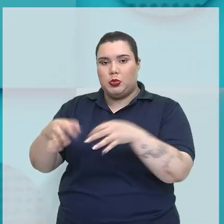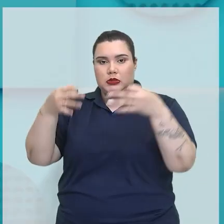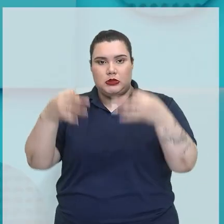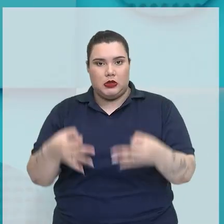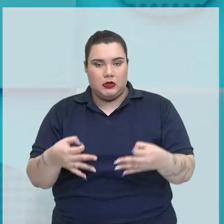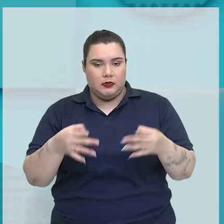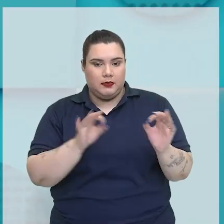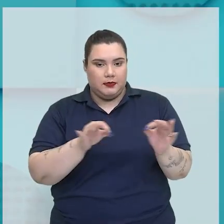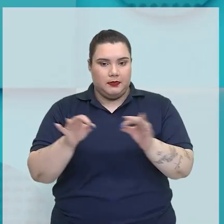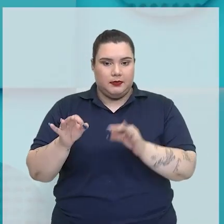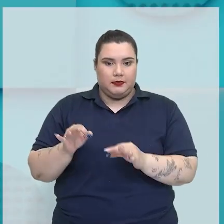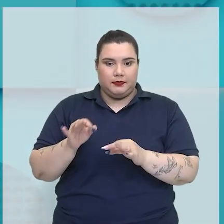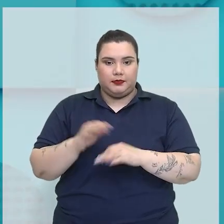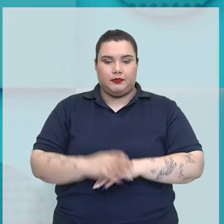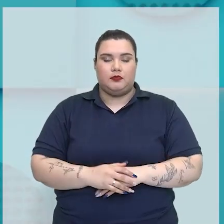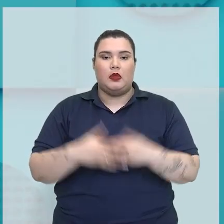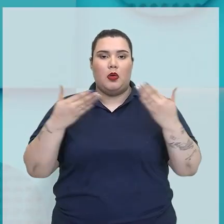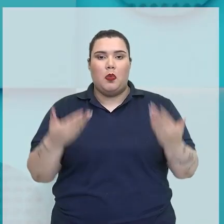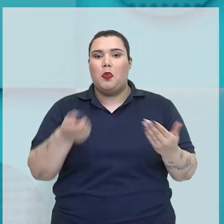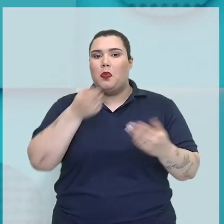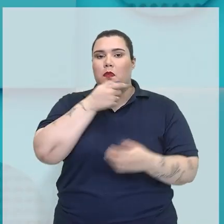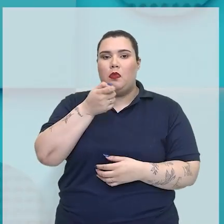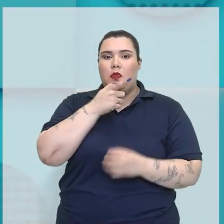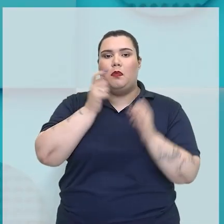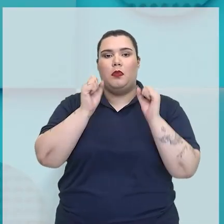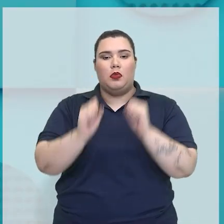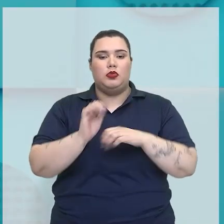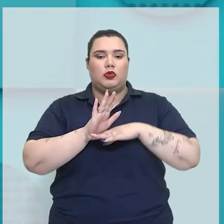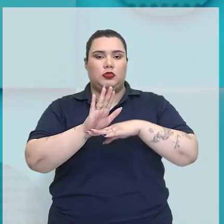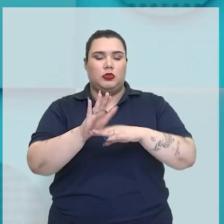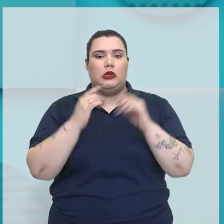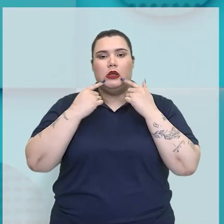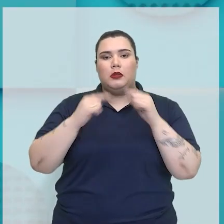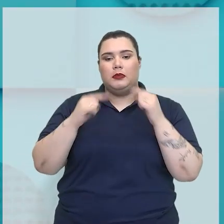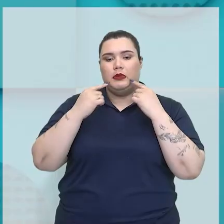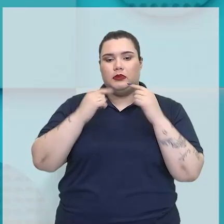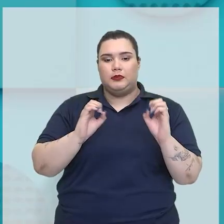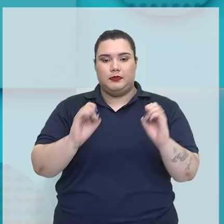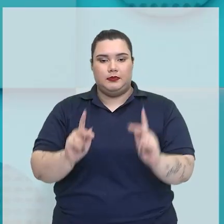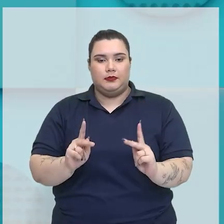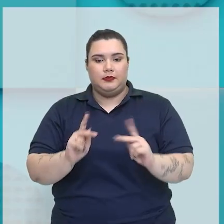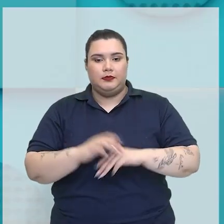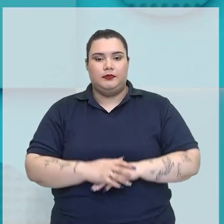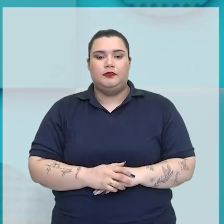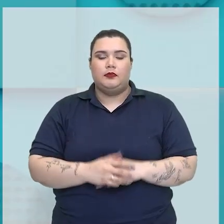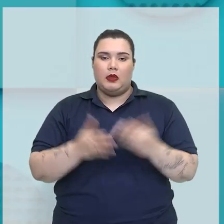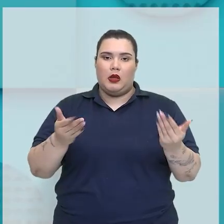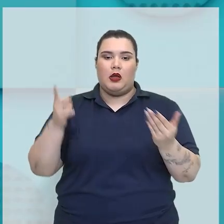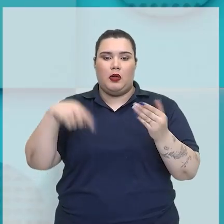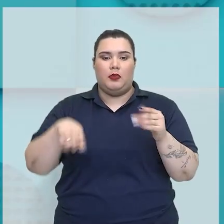bom? Então, o humor também pode fazer críticas, tá? Essa também é uma das